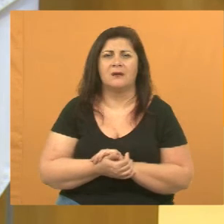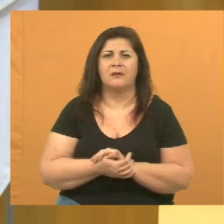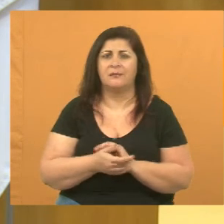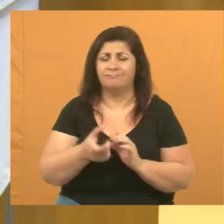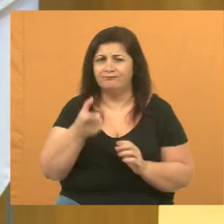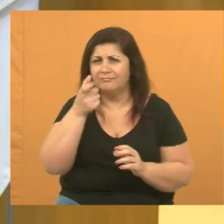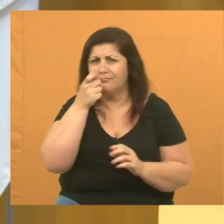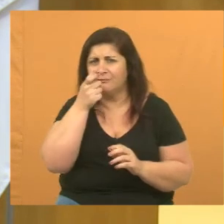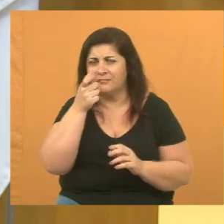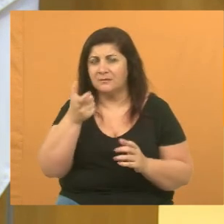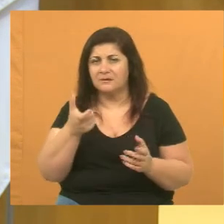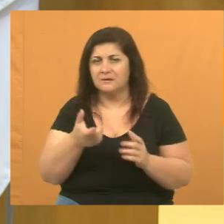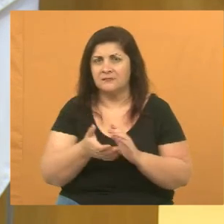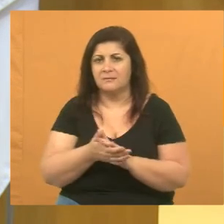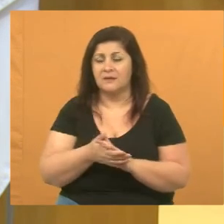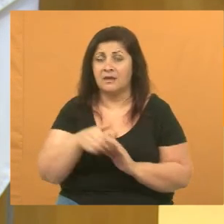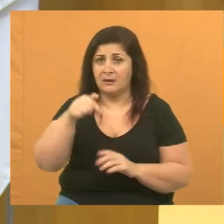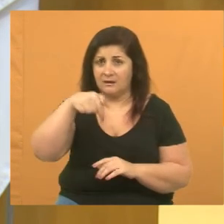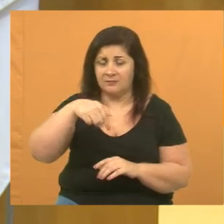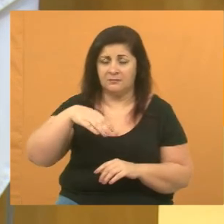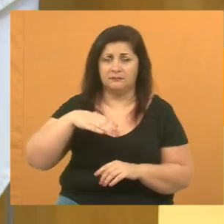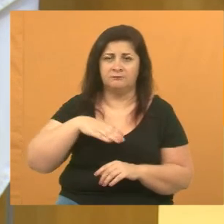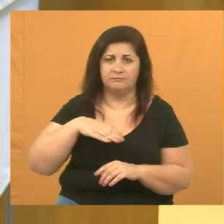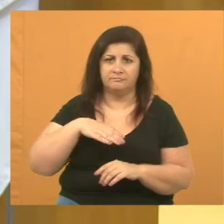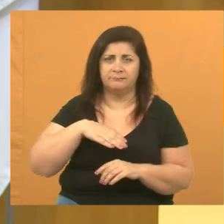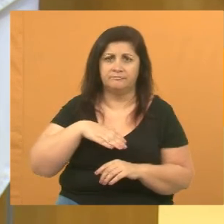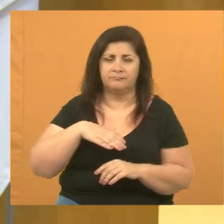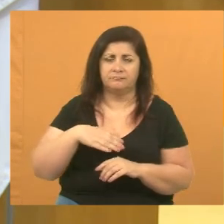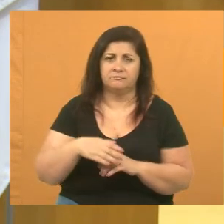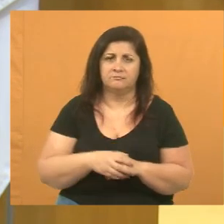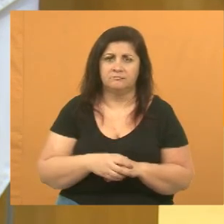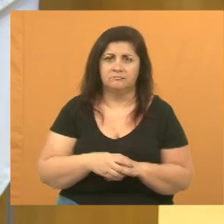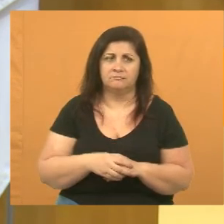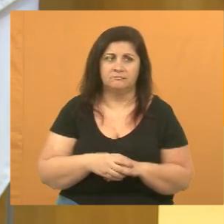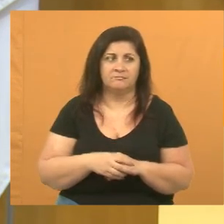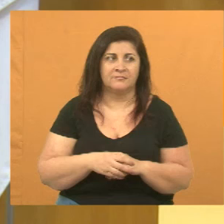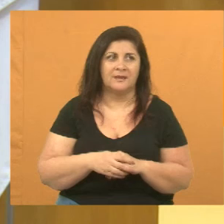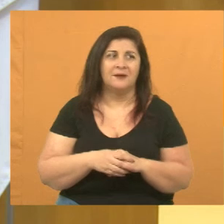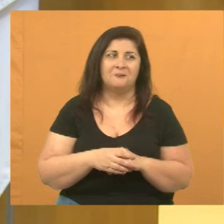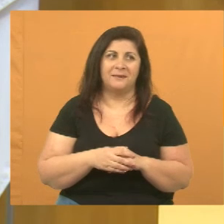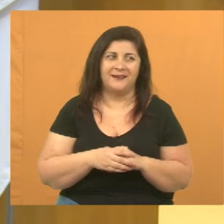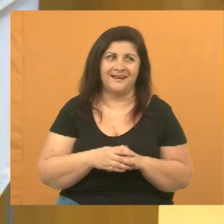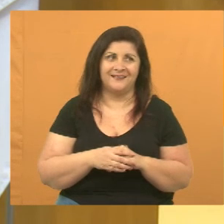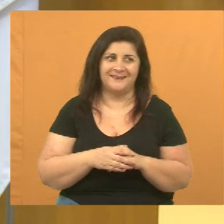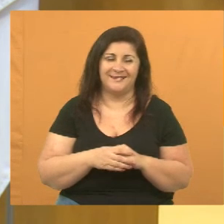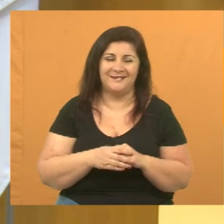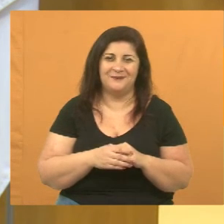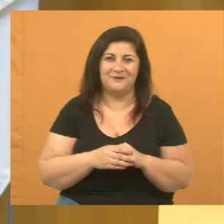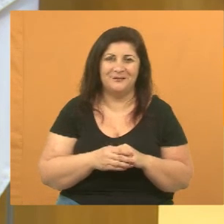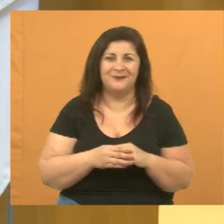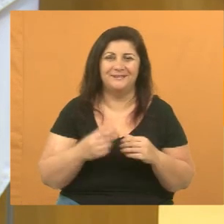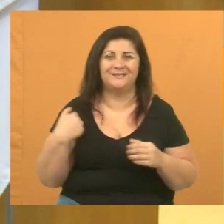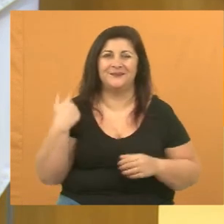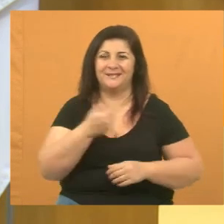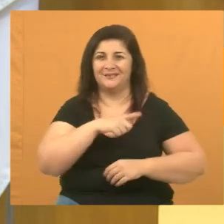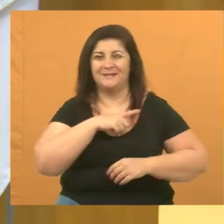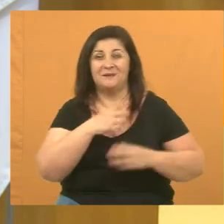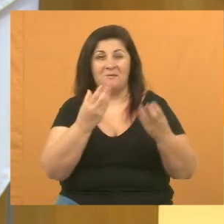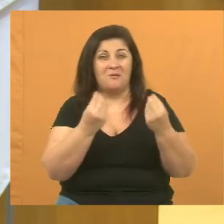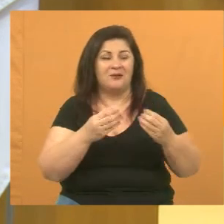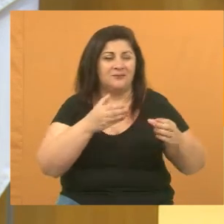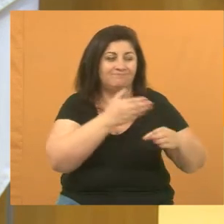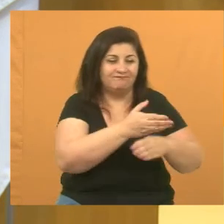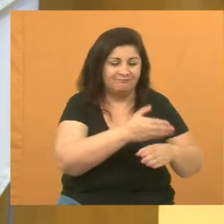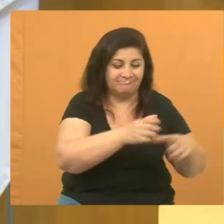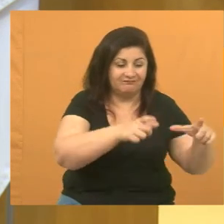não. Aqui na nossa cidade, principalmente aonde a gente tem várias